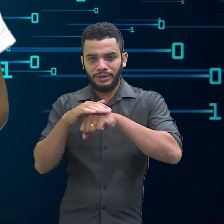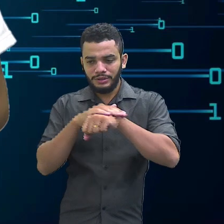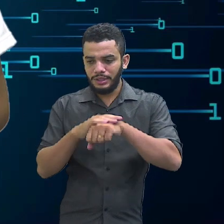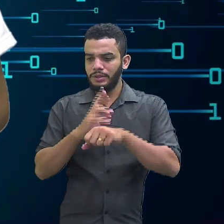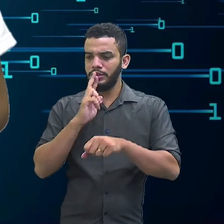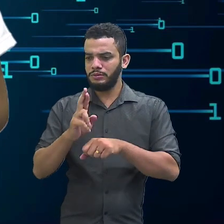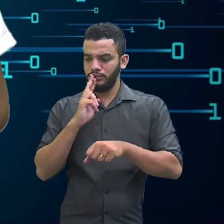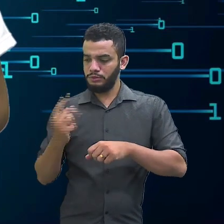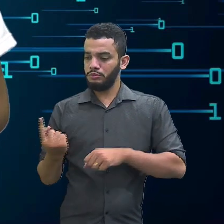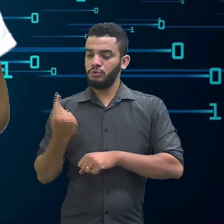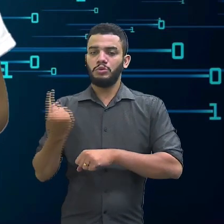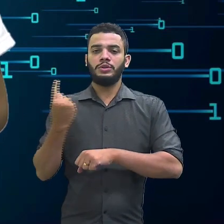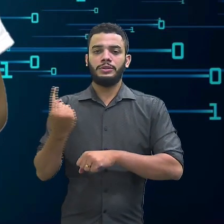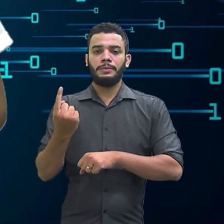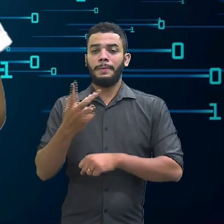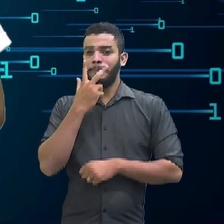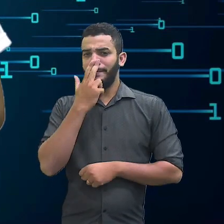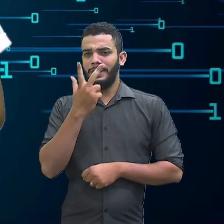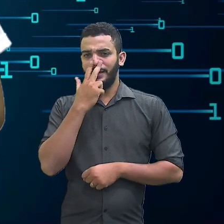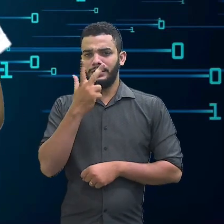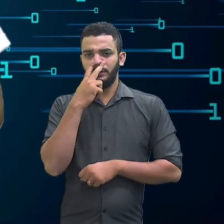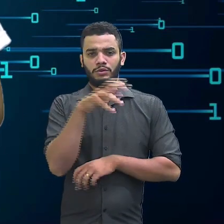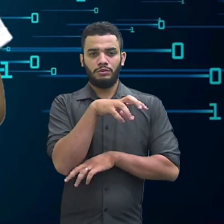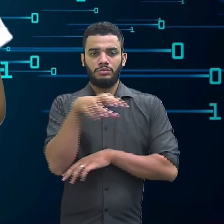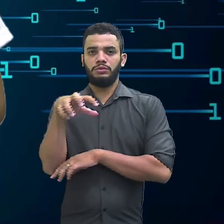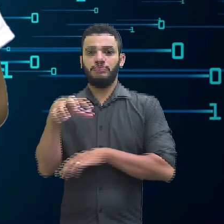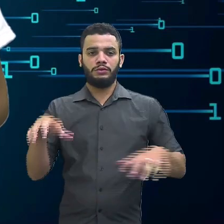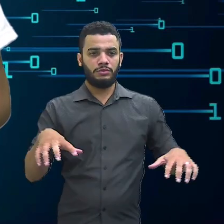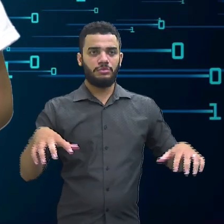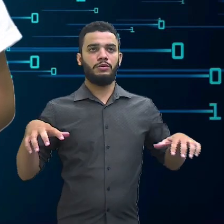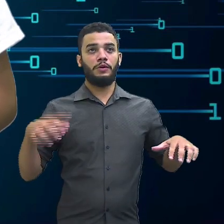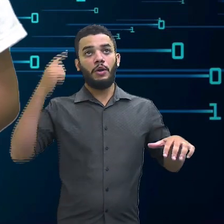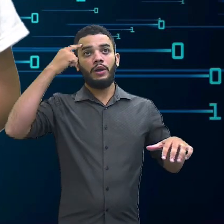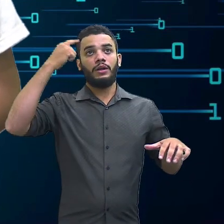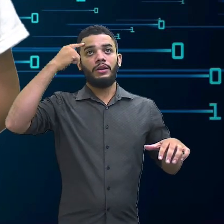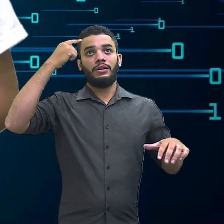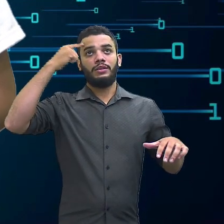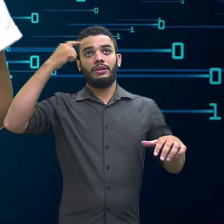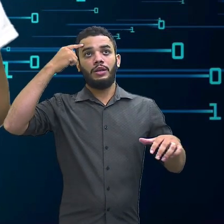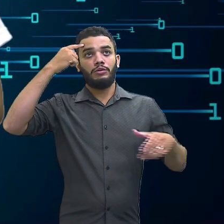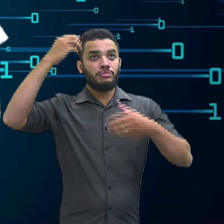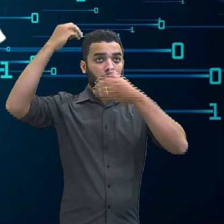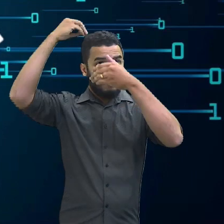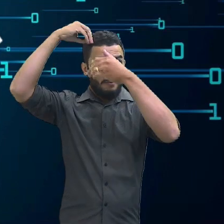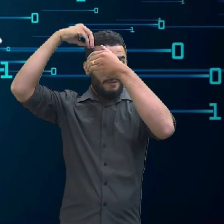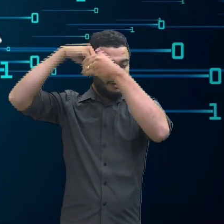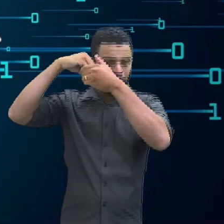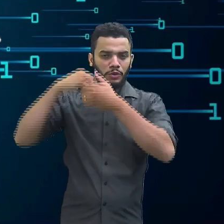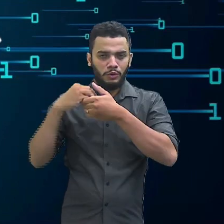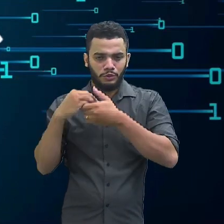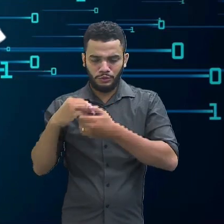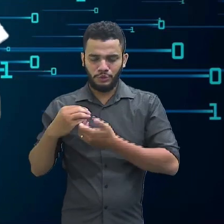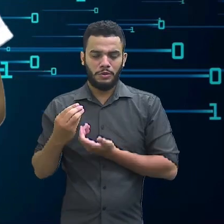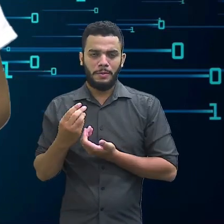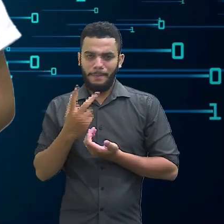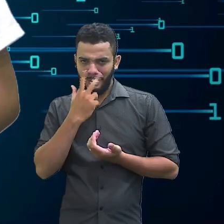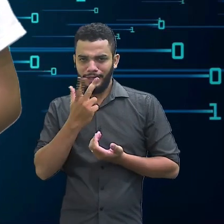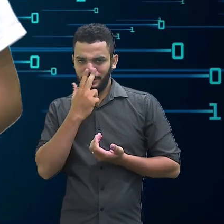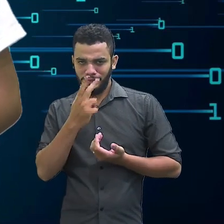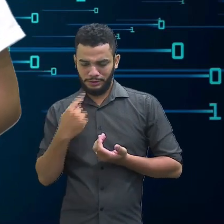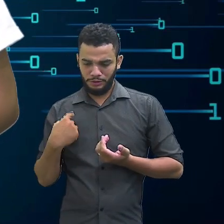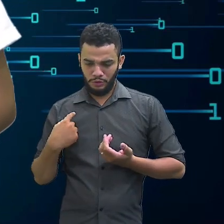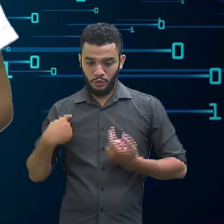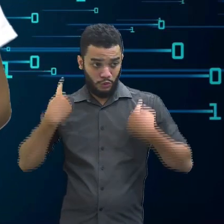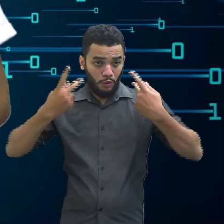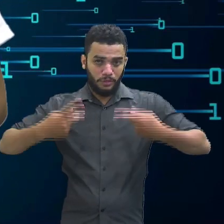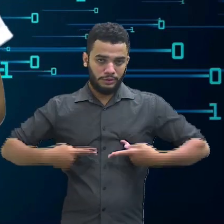como se o robô tivesse um cérebro muito parecido com o nosso, que pode aprender, lembrar e tomar decisões por si só, sem